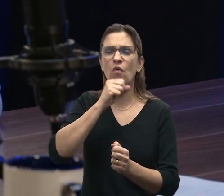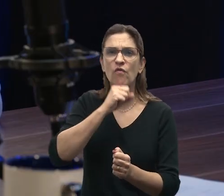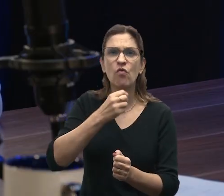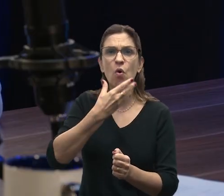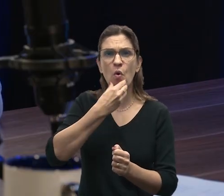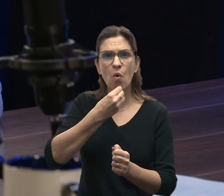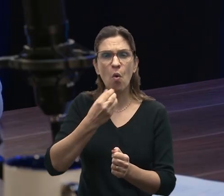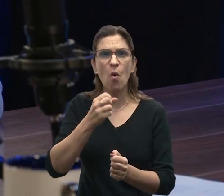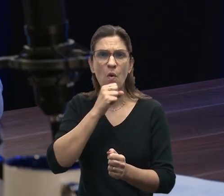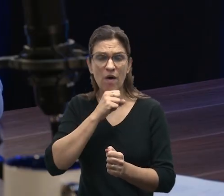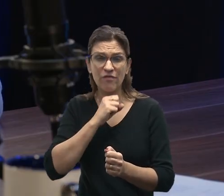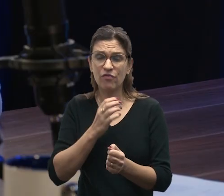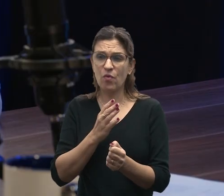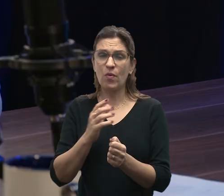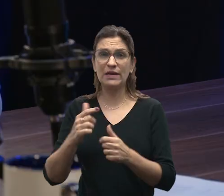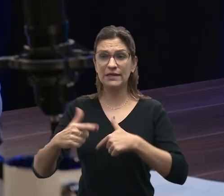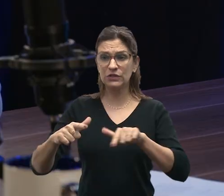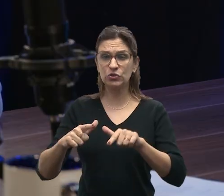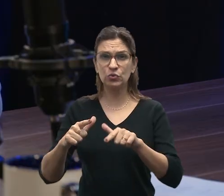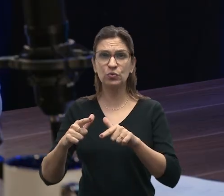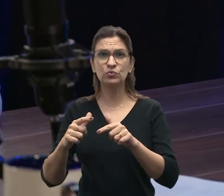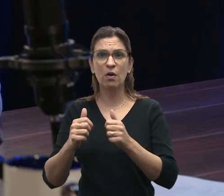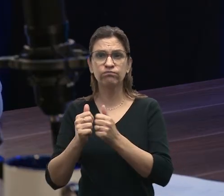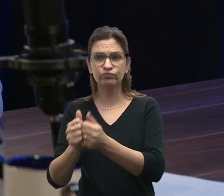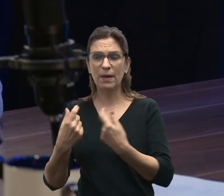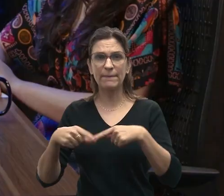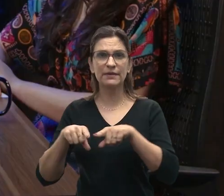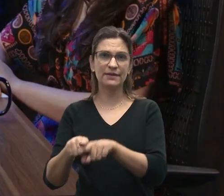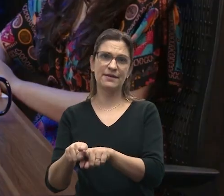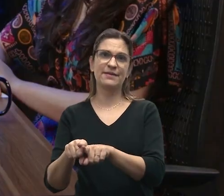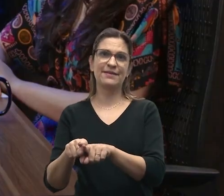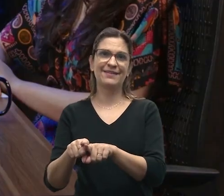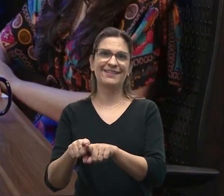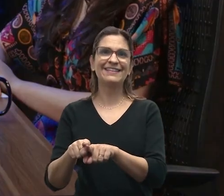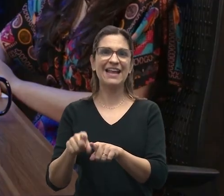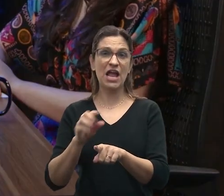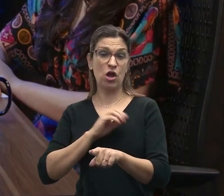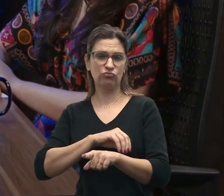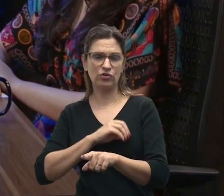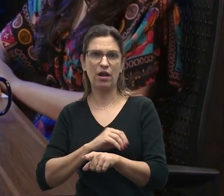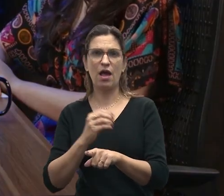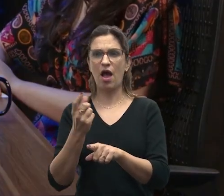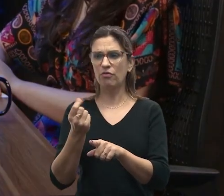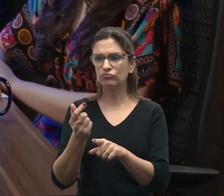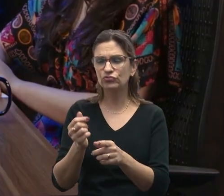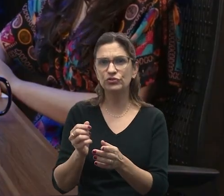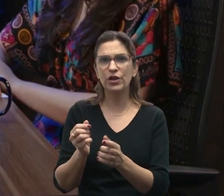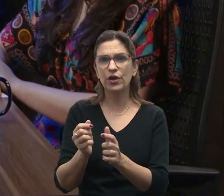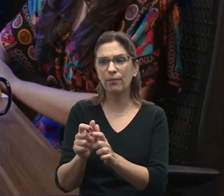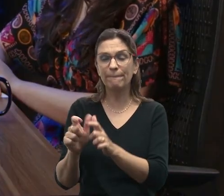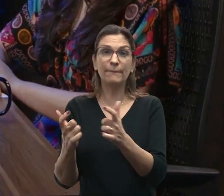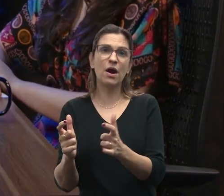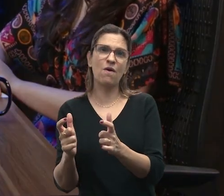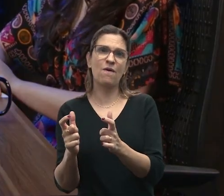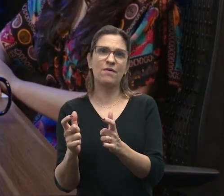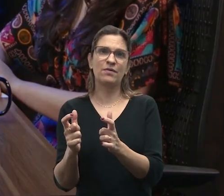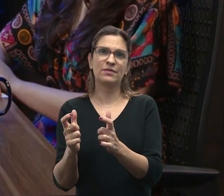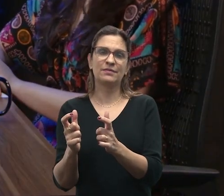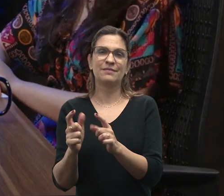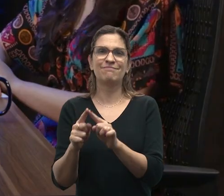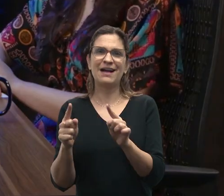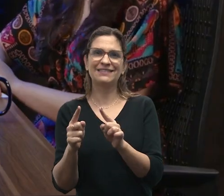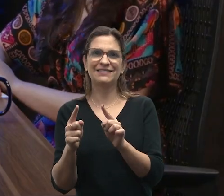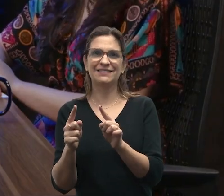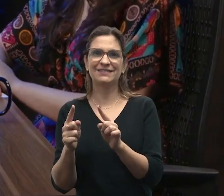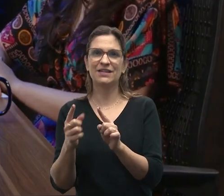certeza uma situação de poder aquisitivo melhor, né? Então, os homens abandonam